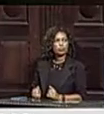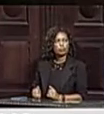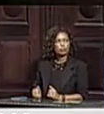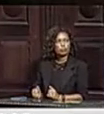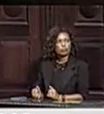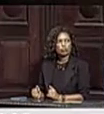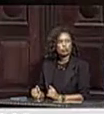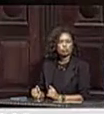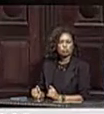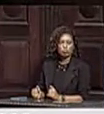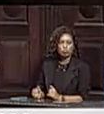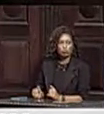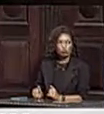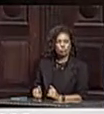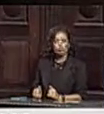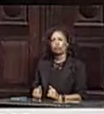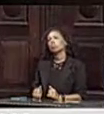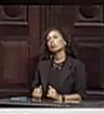alguns